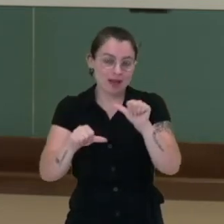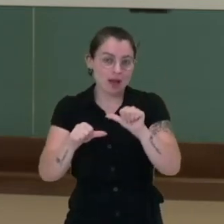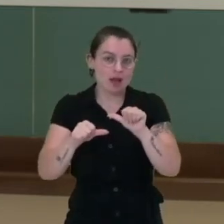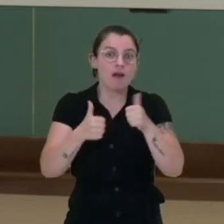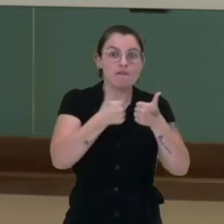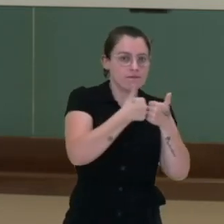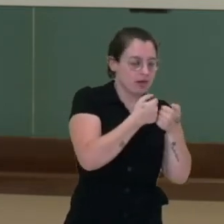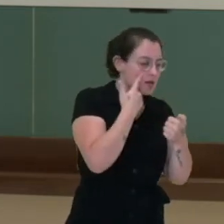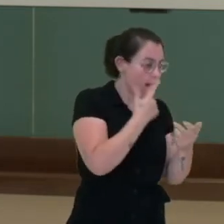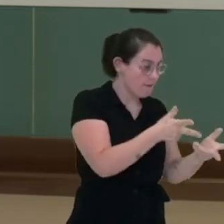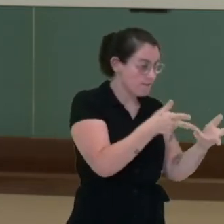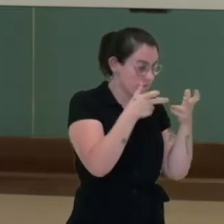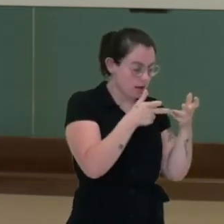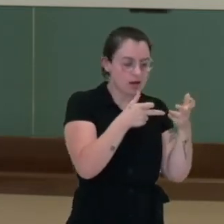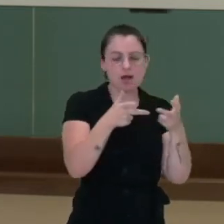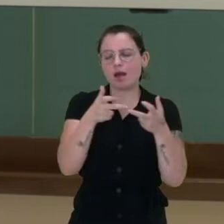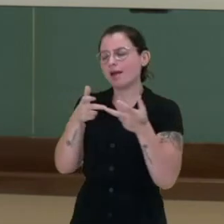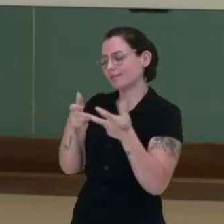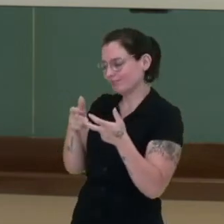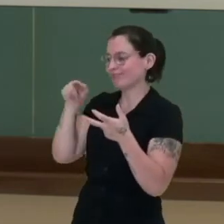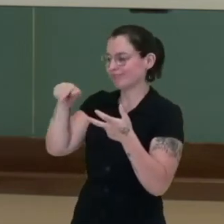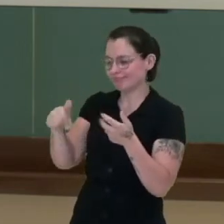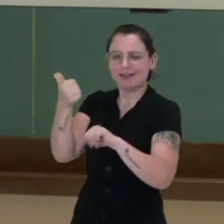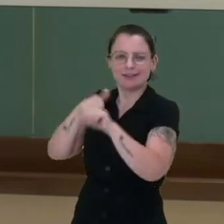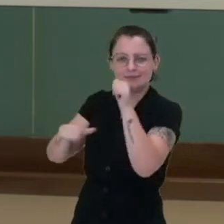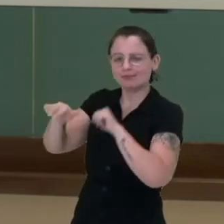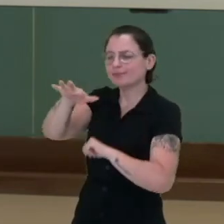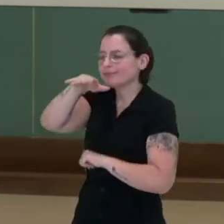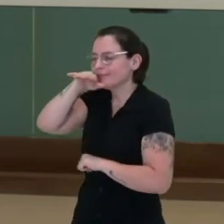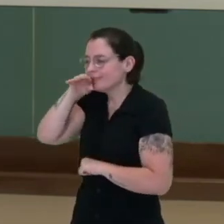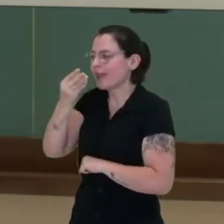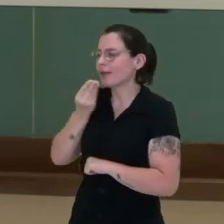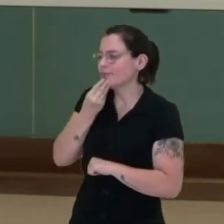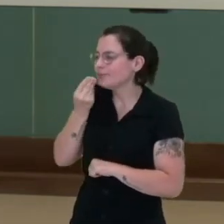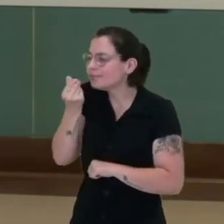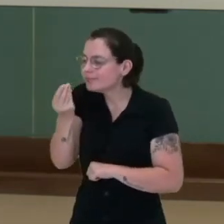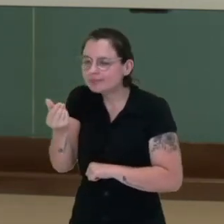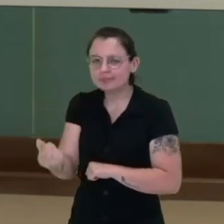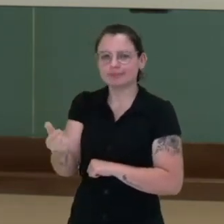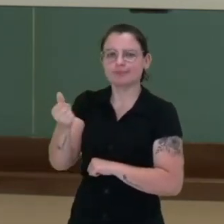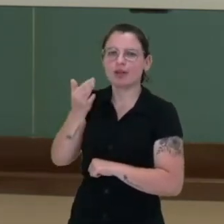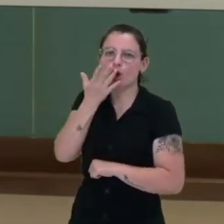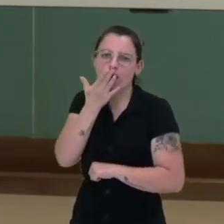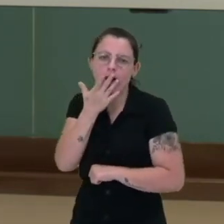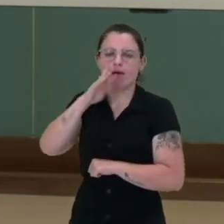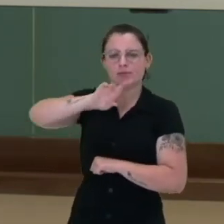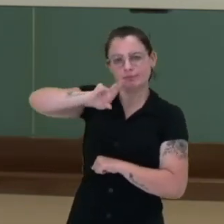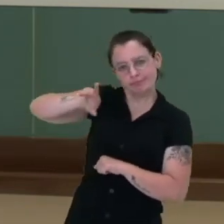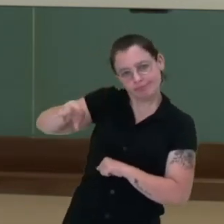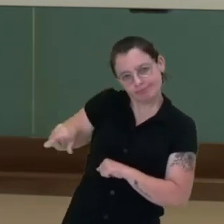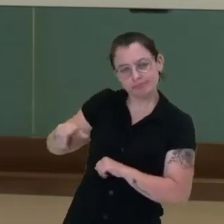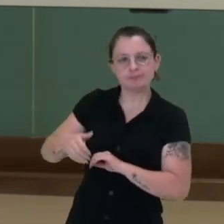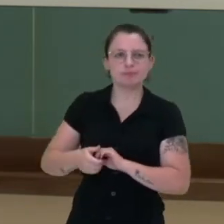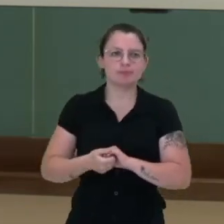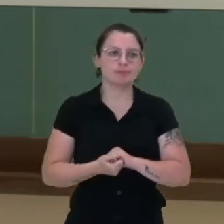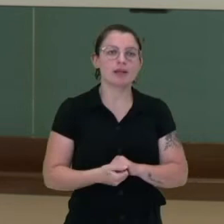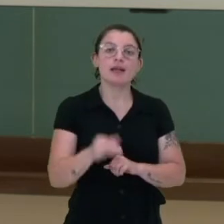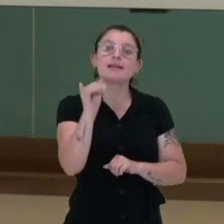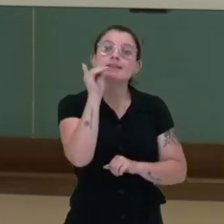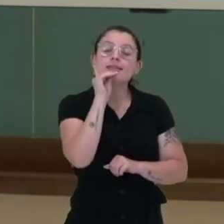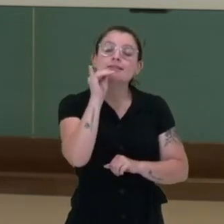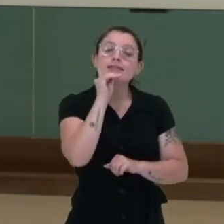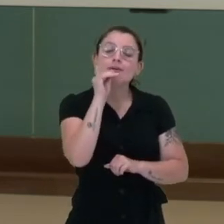visual, nas químicas muda o cheiro, o sabor, a cor, entre outras características. Por exemplo, fazer um bolo é